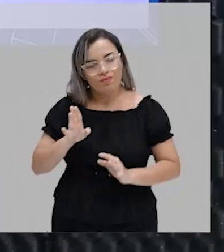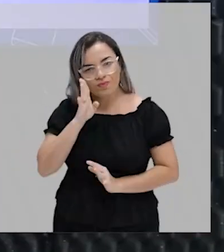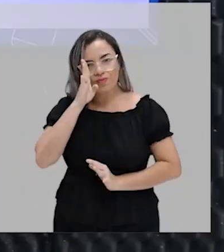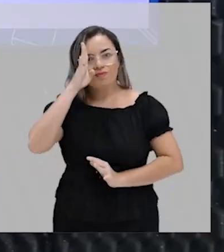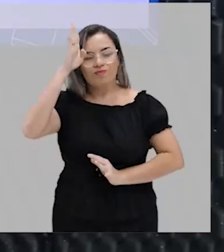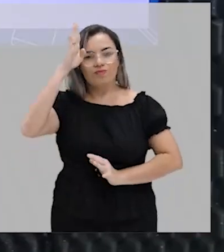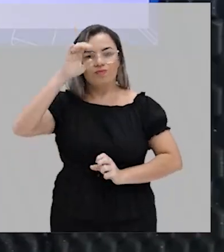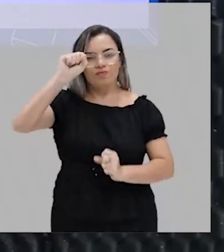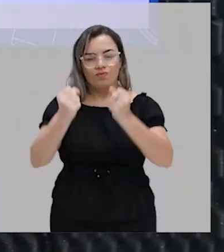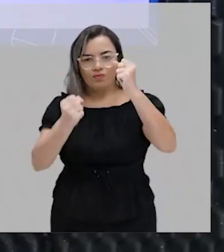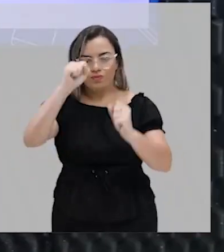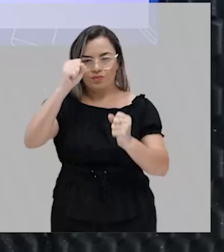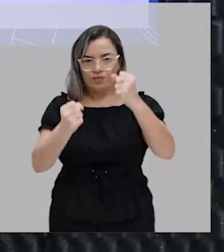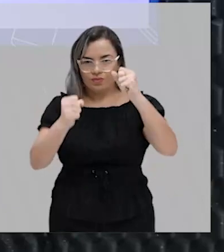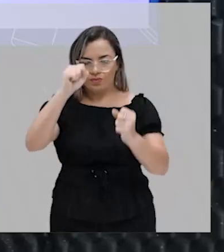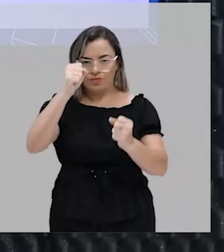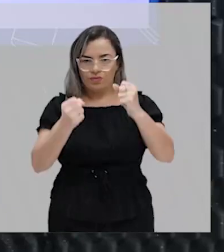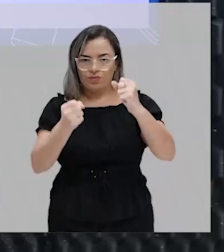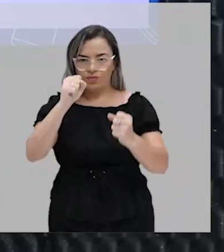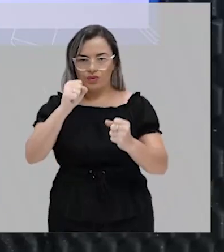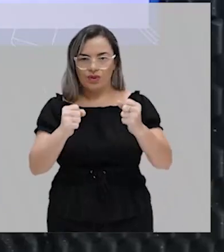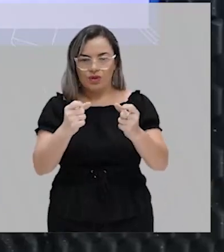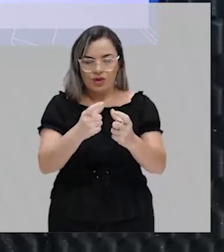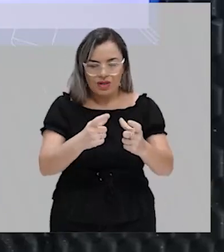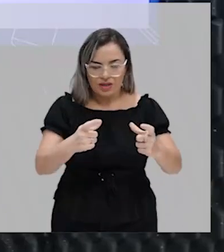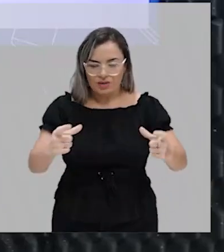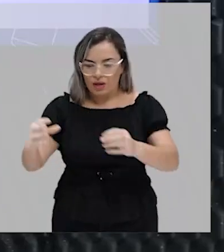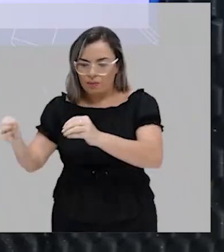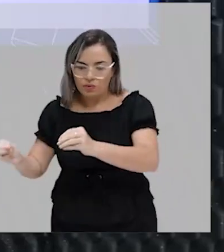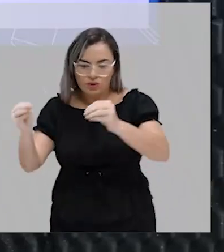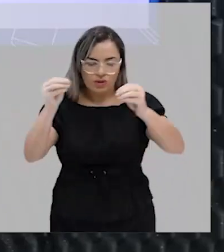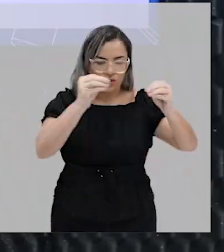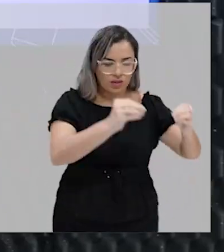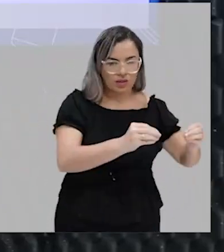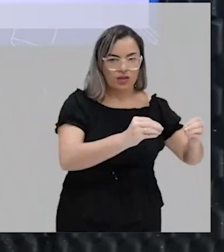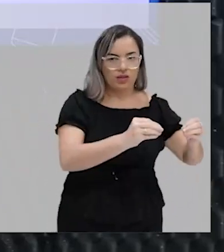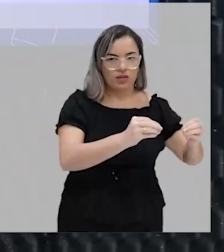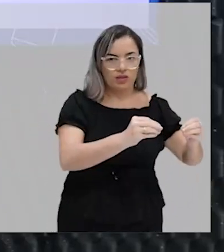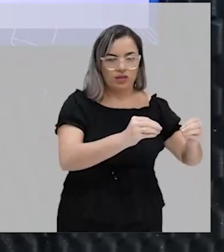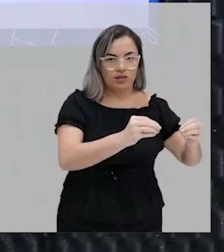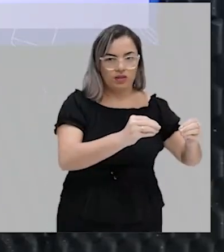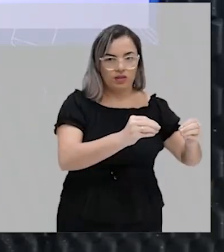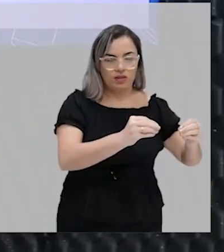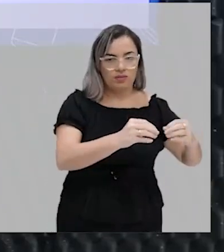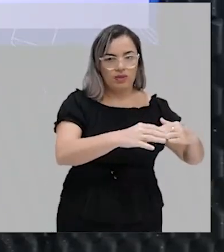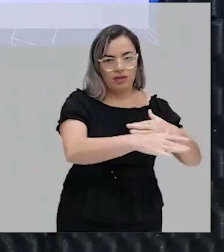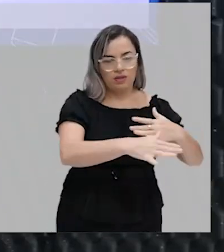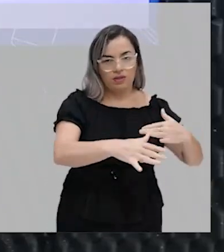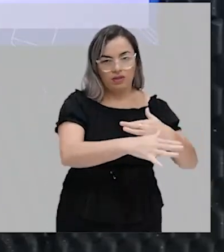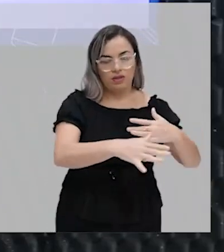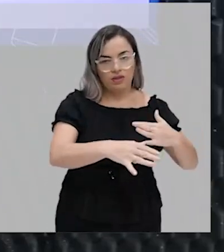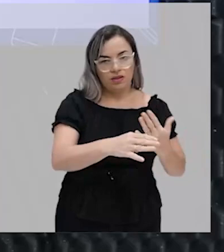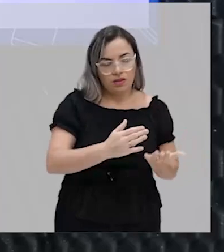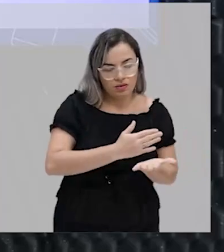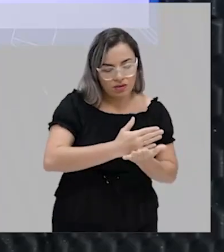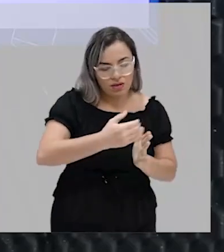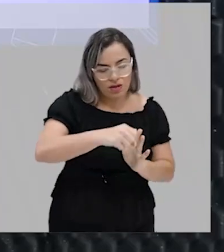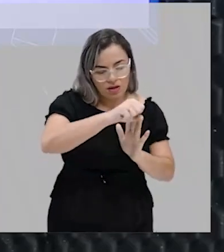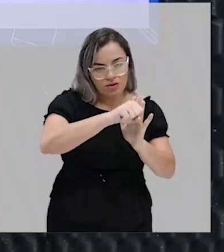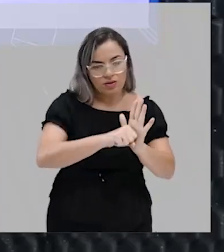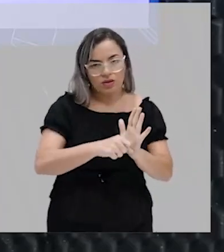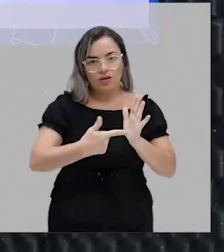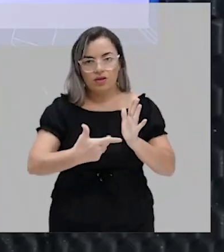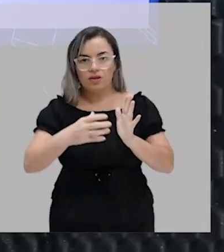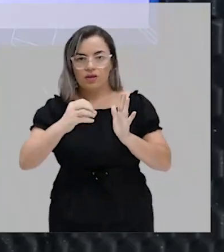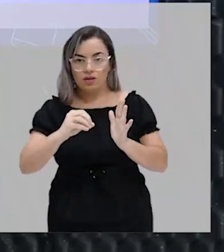nossa industrialização e pelo nosso intenso êxodo rural, que vai acontecer a partir do século XX. Tá? Mas soma-se